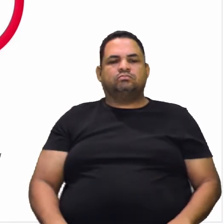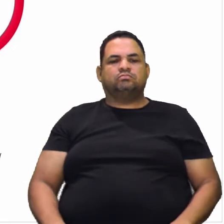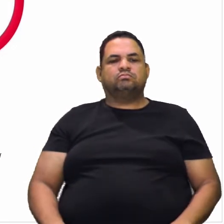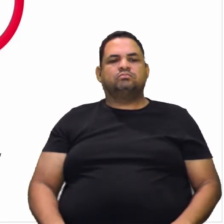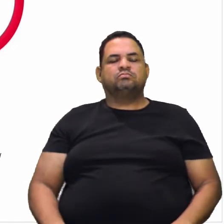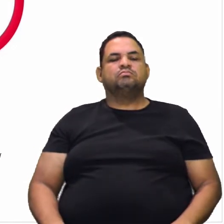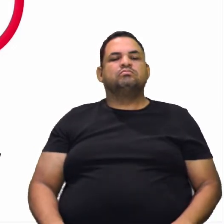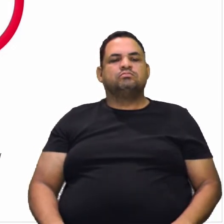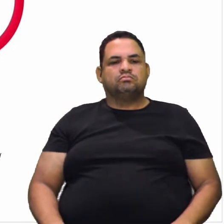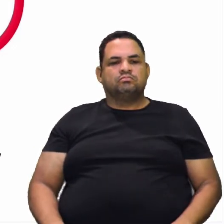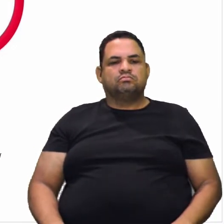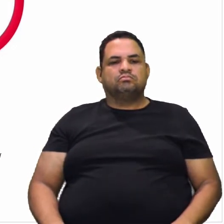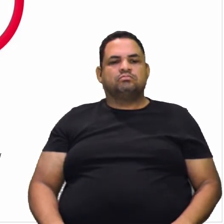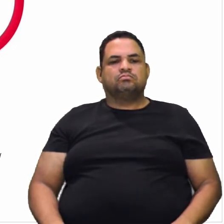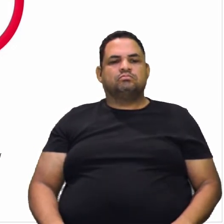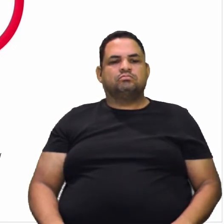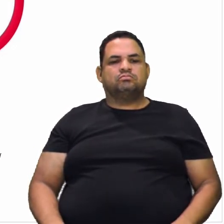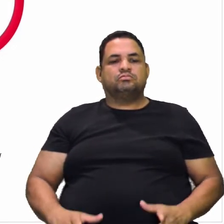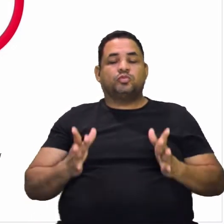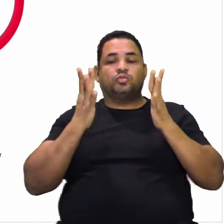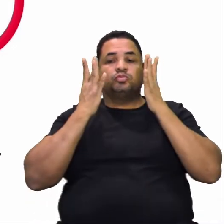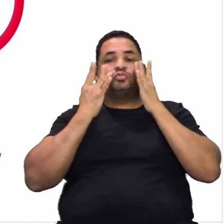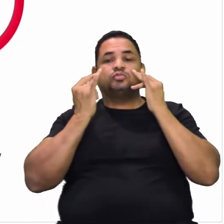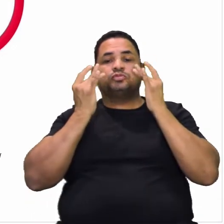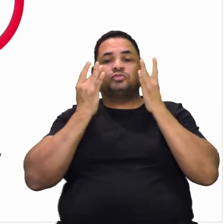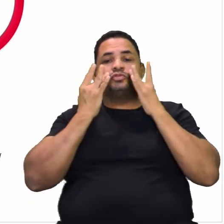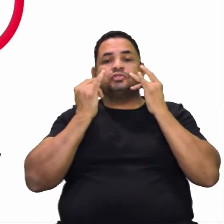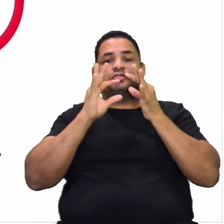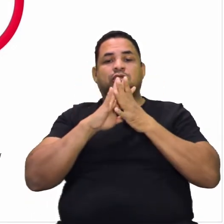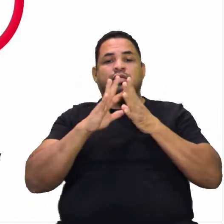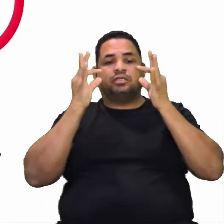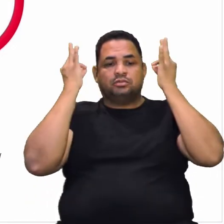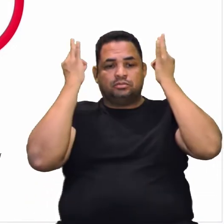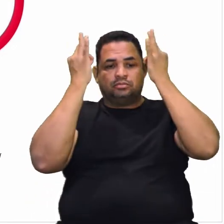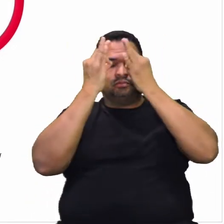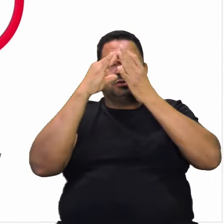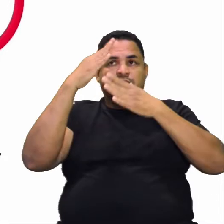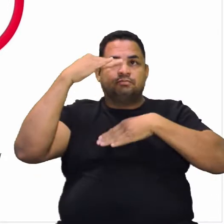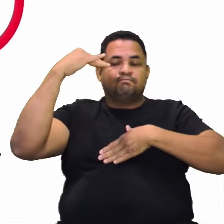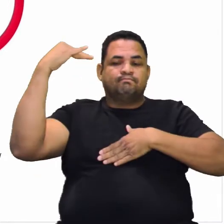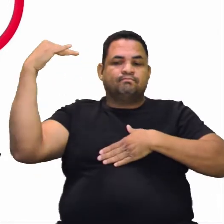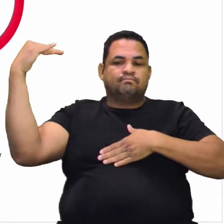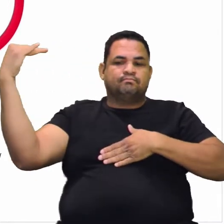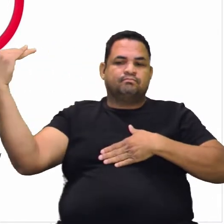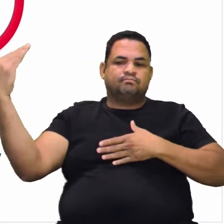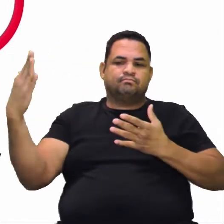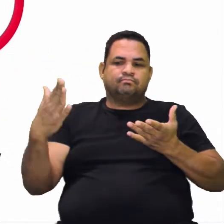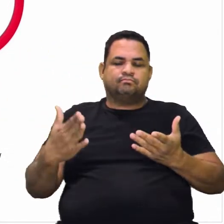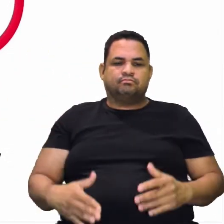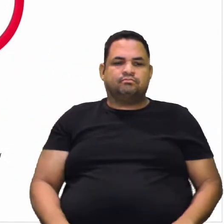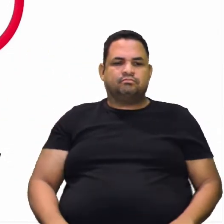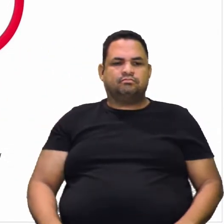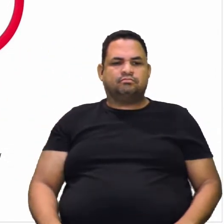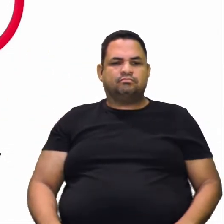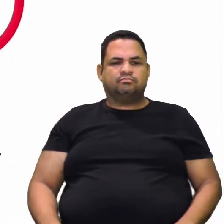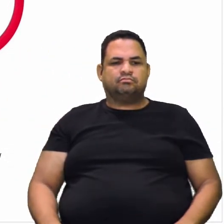Grécia. O teatro grego, tão famoso teatro grego, gente.